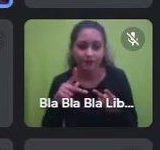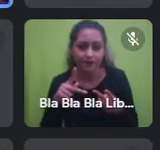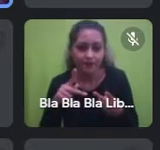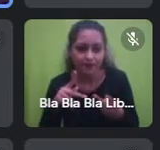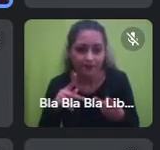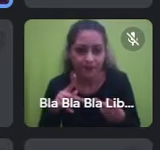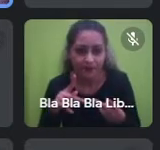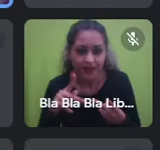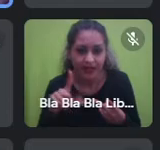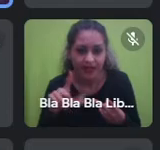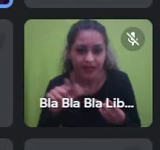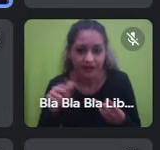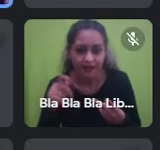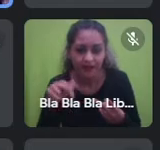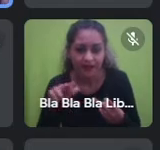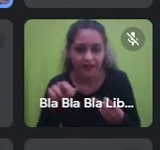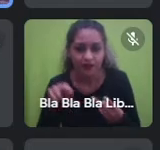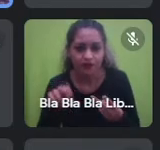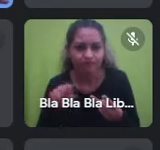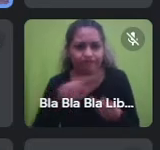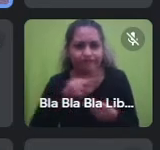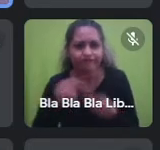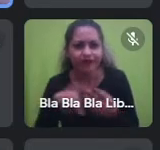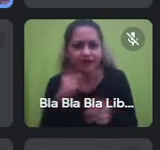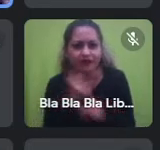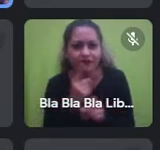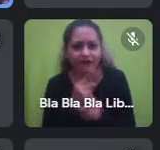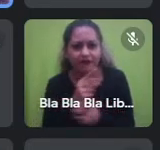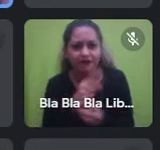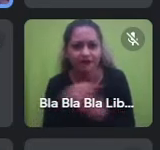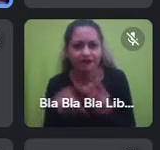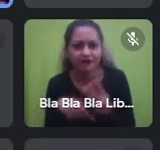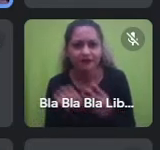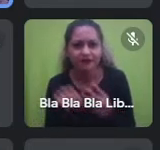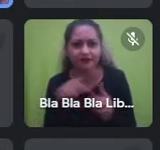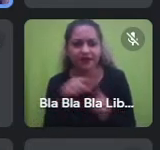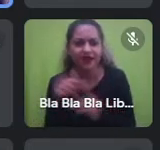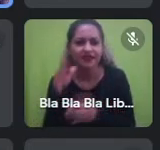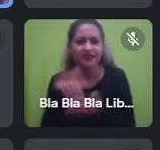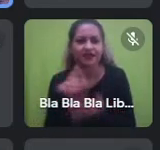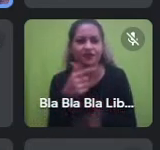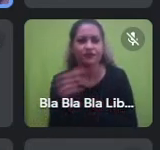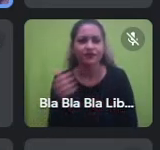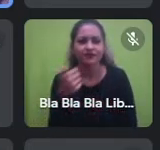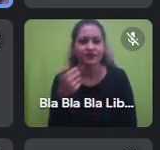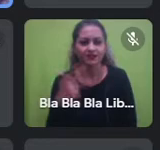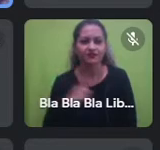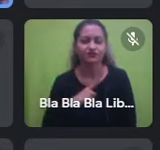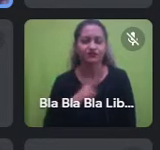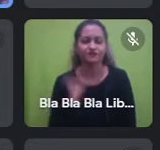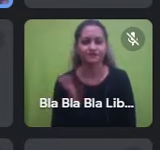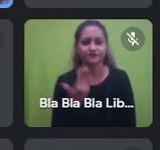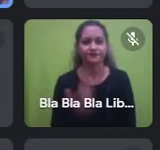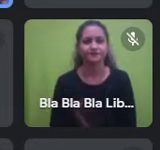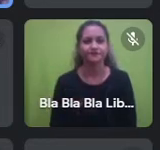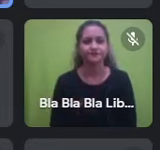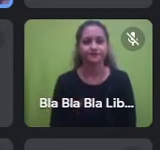nós encontrávamos essa espécie. Até 2013 tive. Próximo.